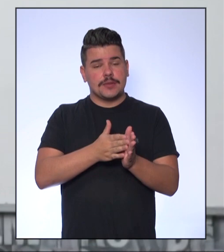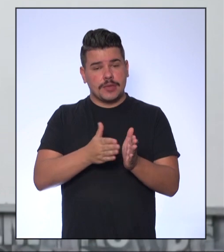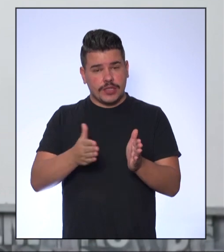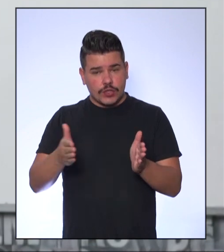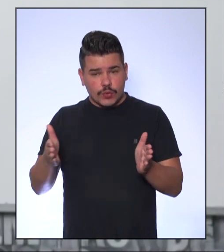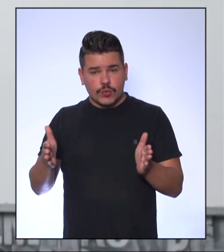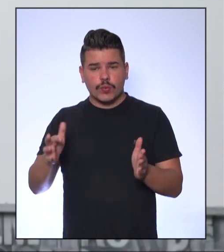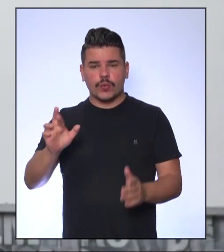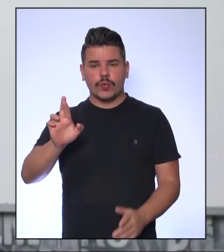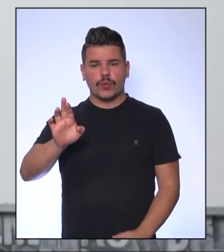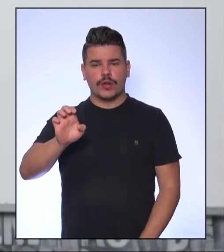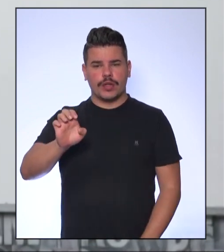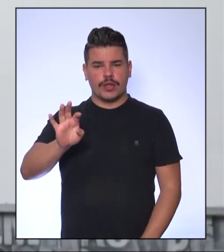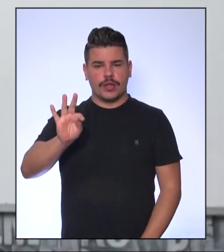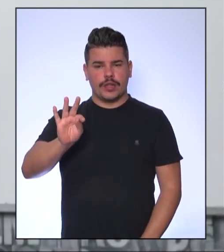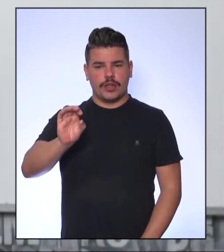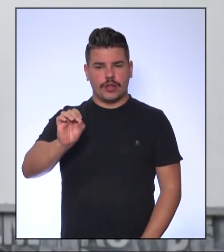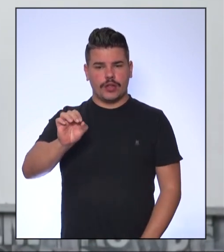retorno